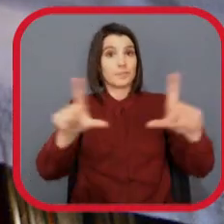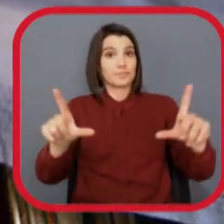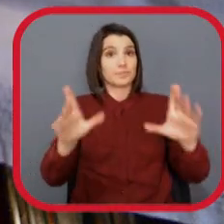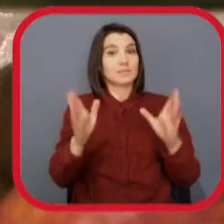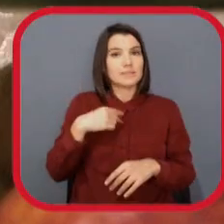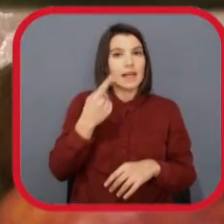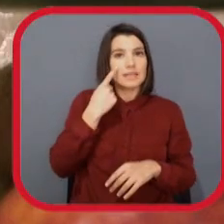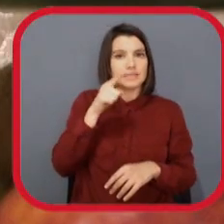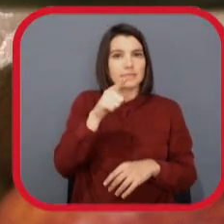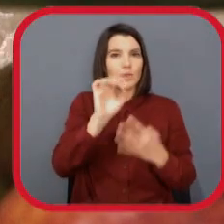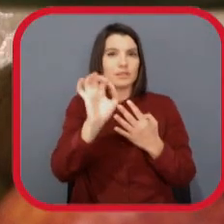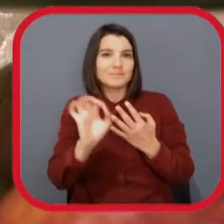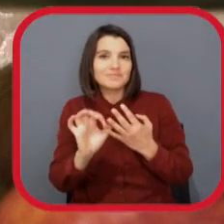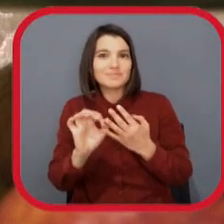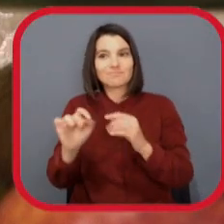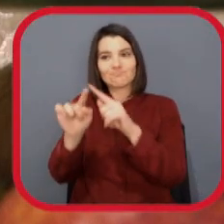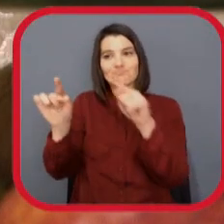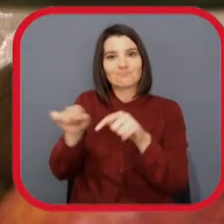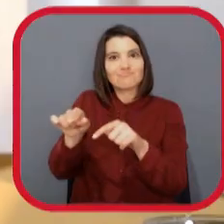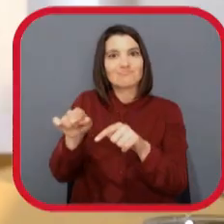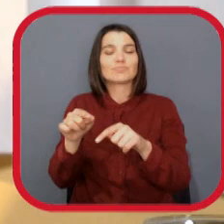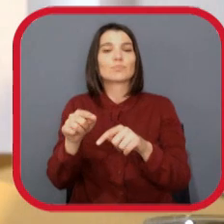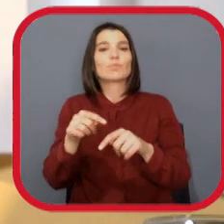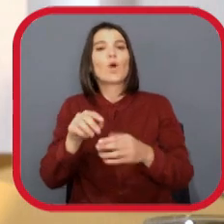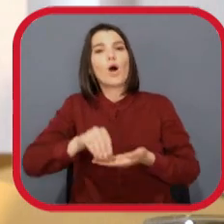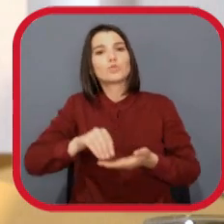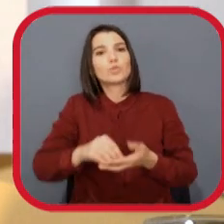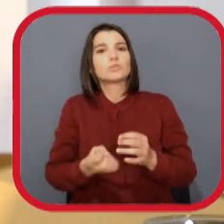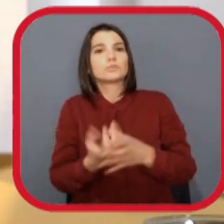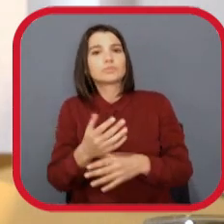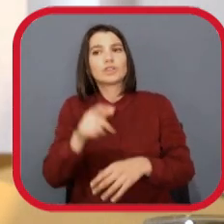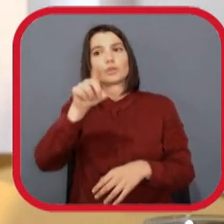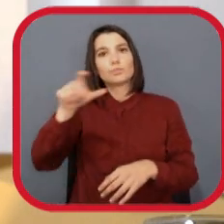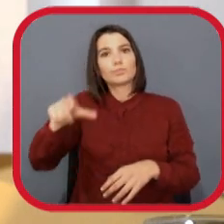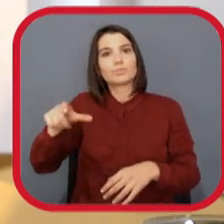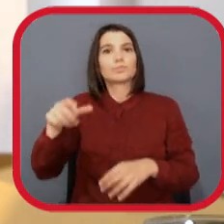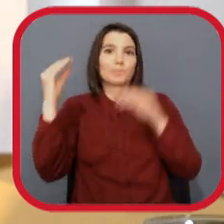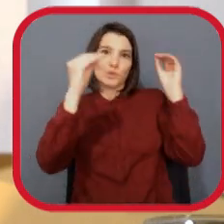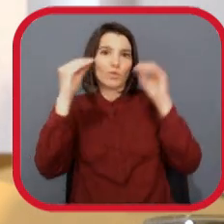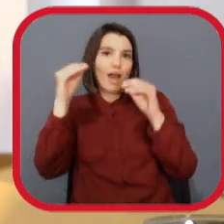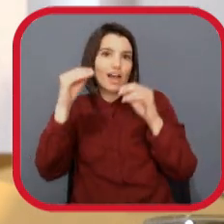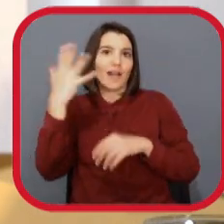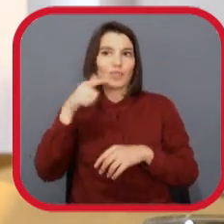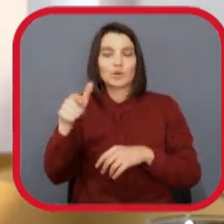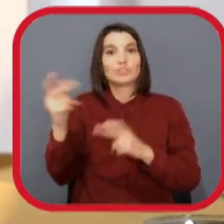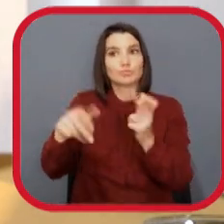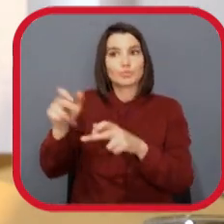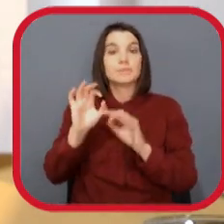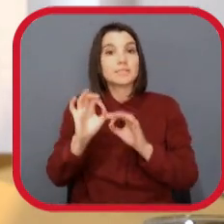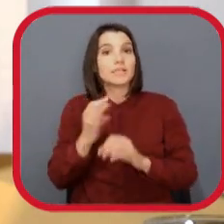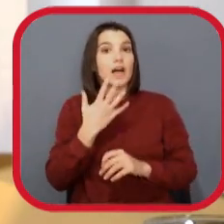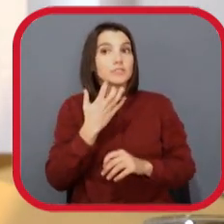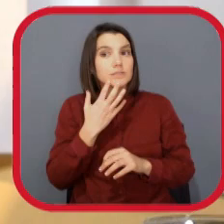temos que ter atenção a esses conteúdos, tudo o que é referido pela autoria e tudo aquilo que as personagens vivem tem que ser